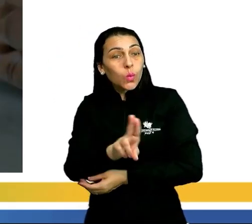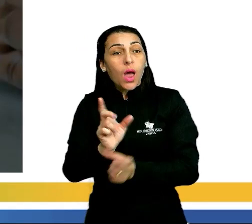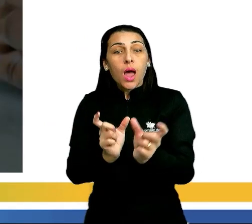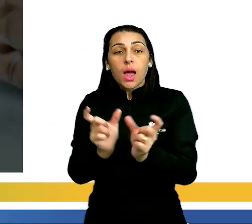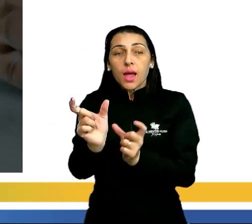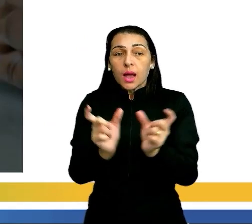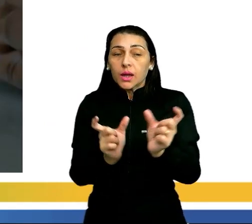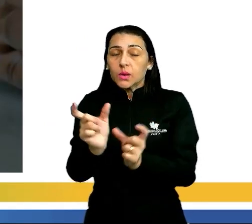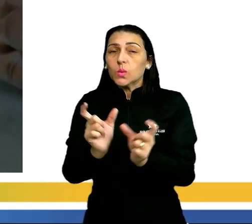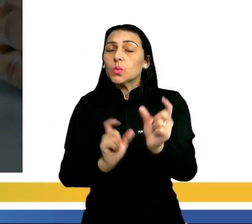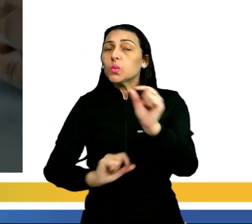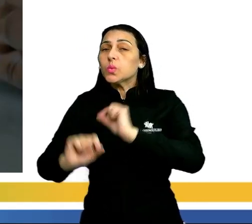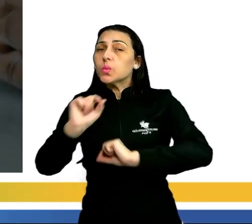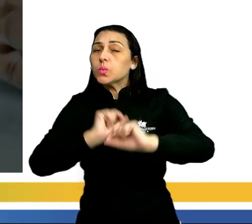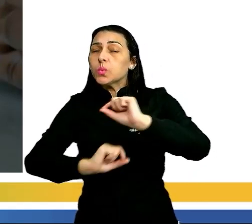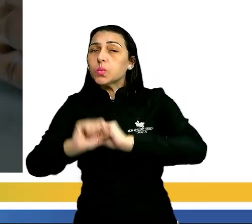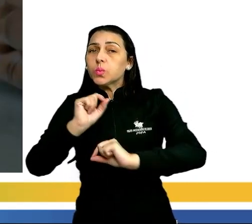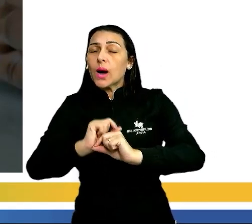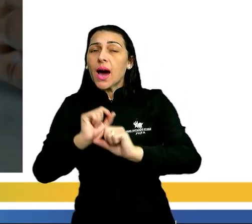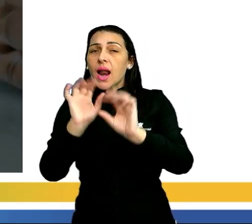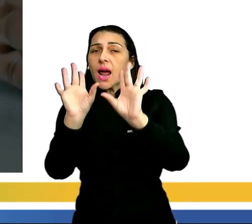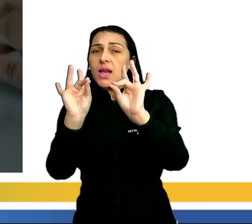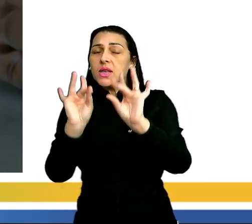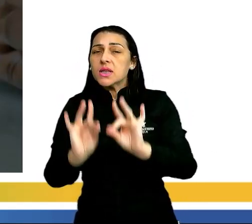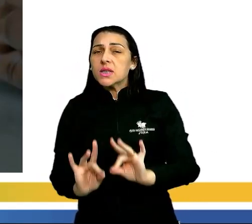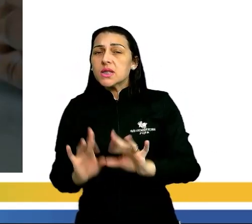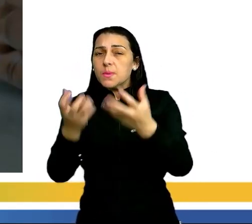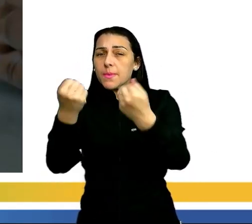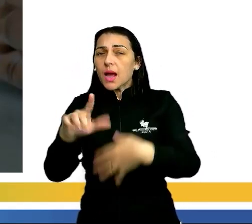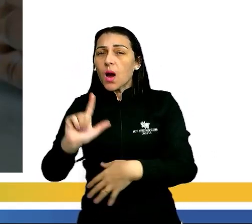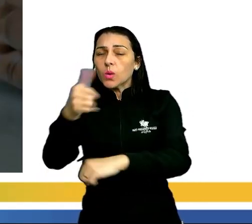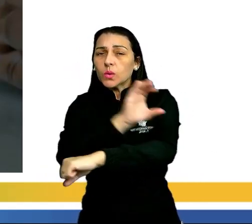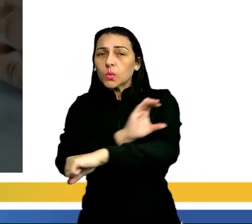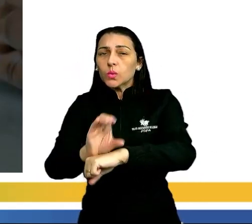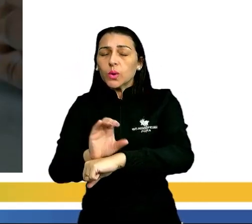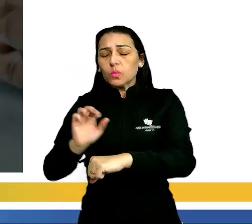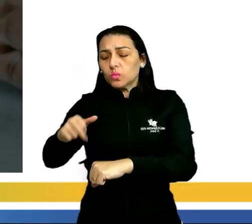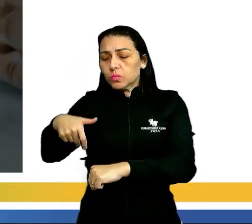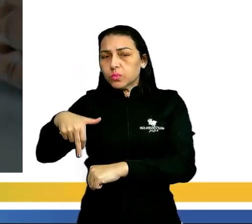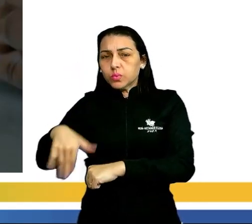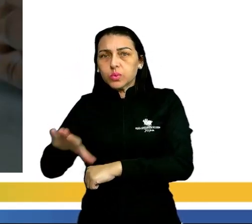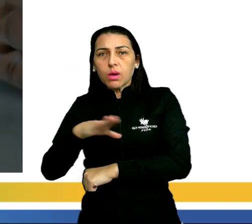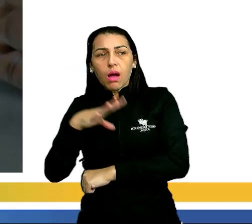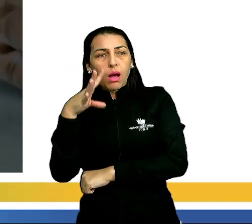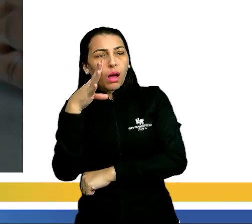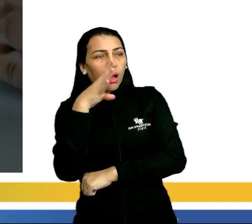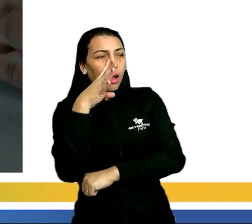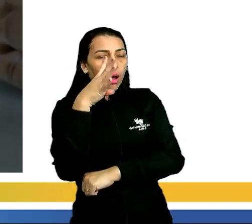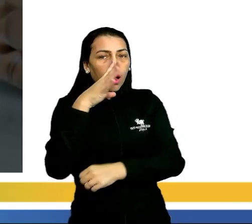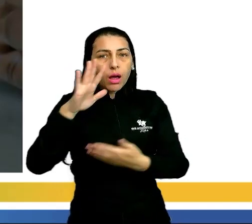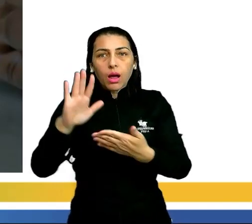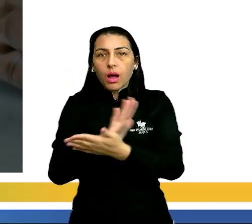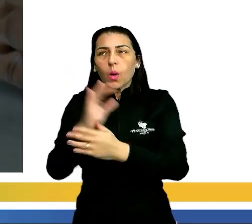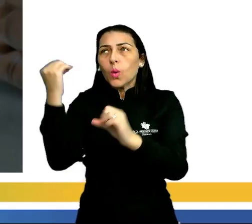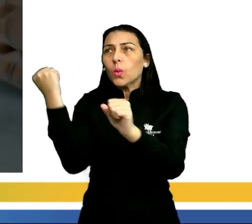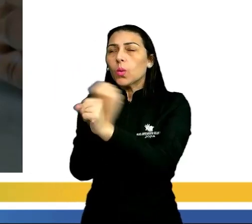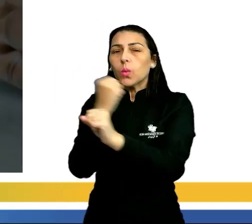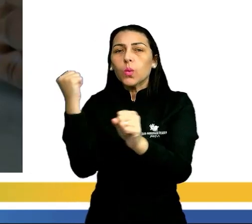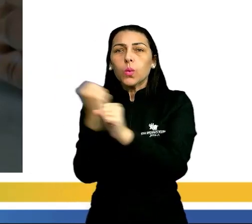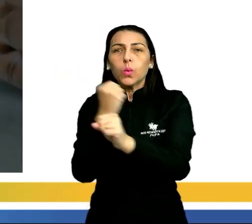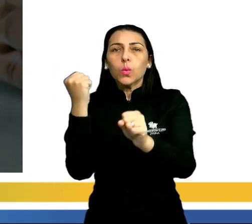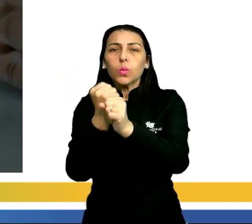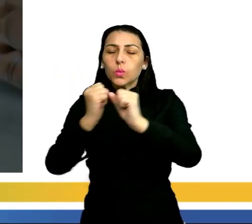termos depreciativos para descrever outras culturas. Eu ando na cidade, admirado com alguma construção, com